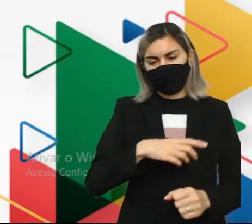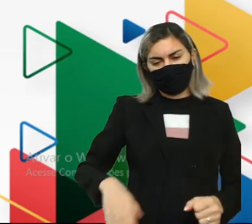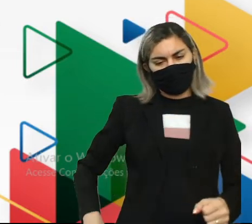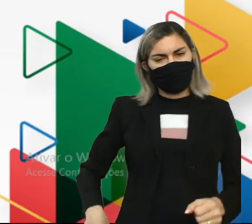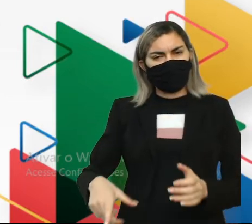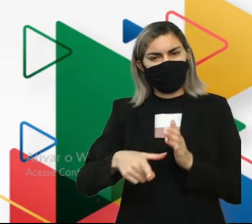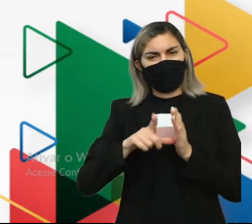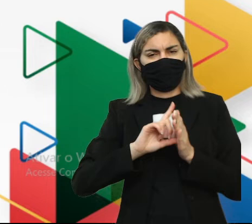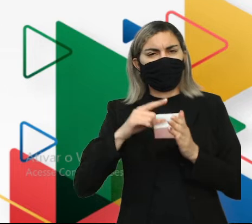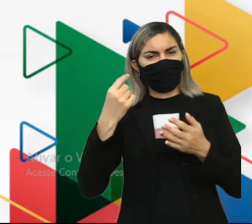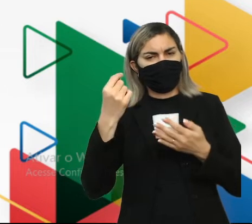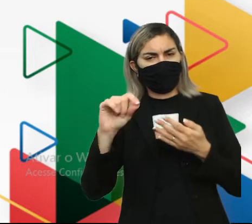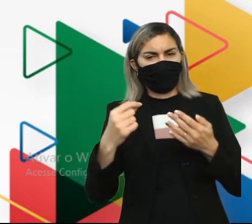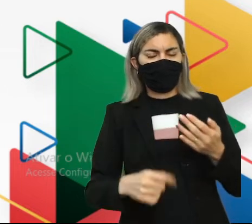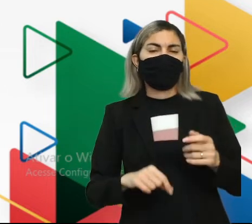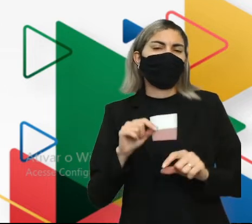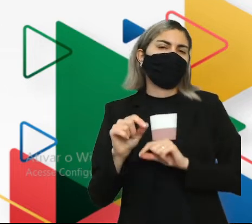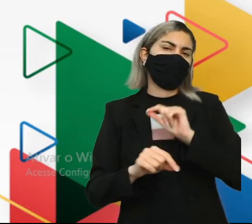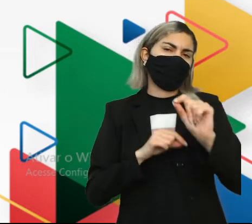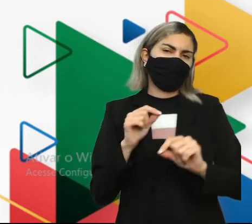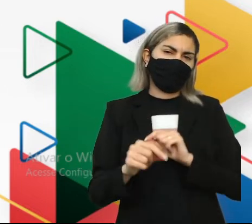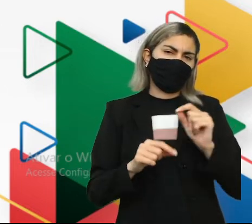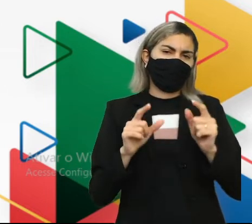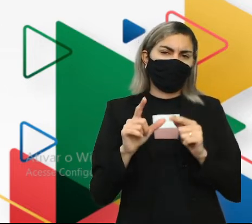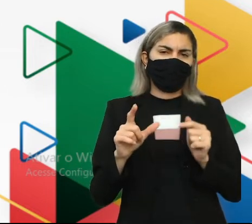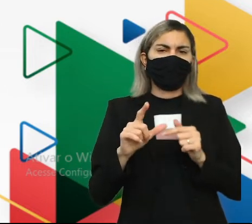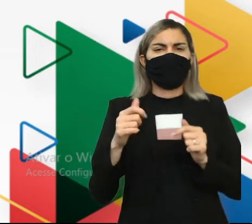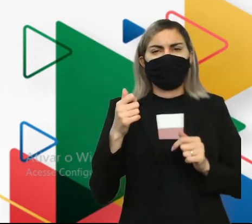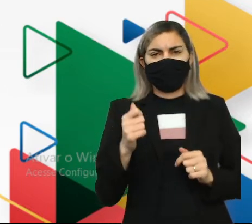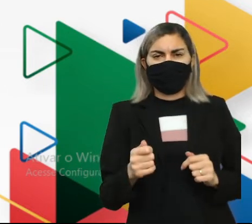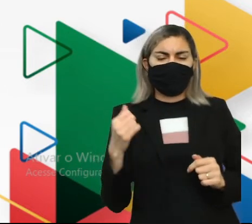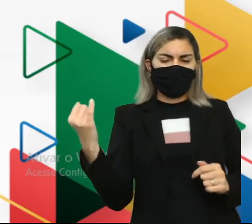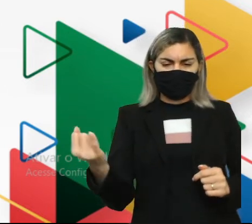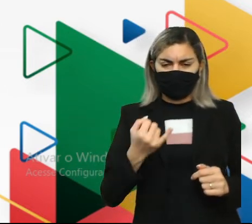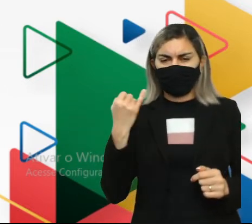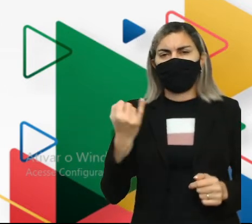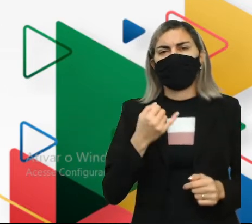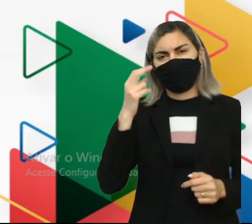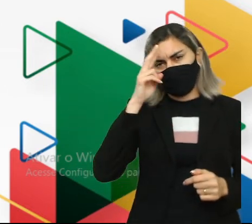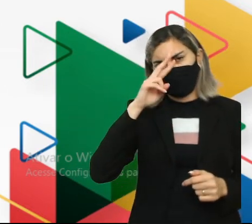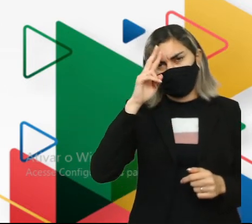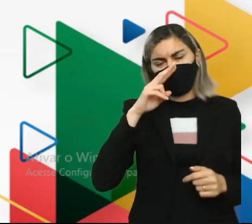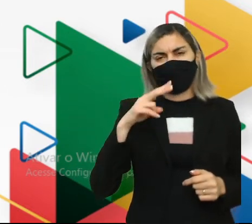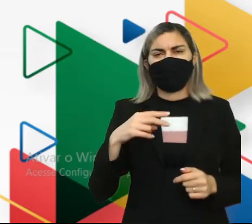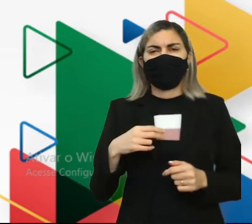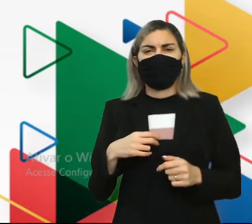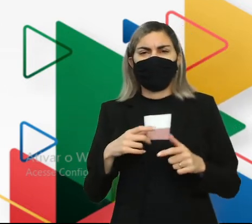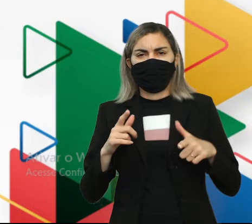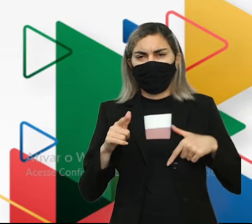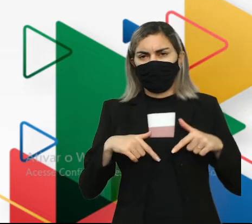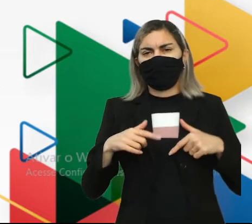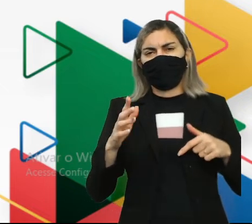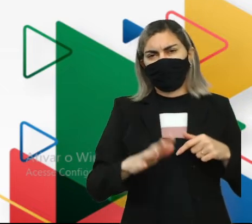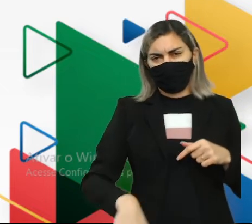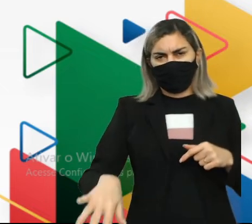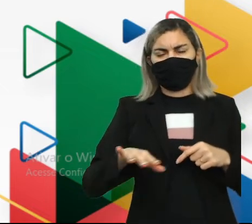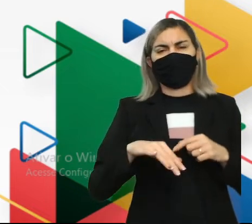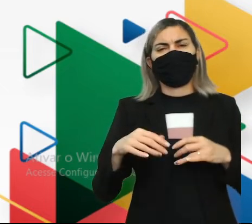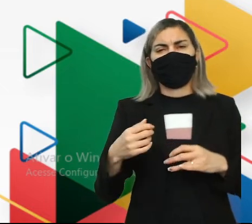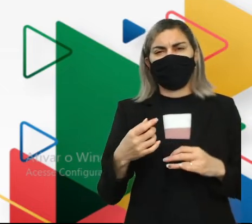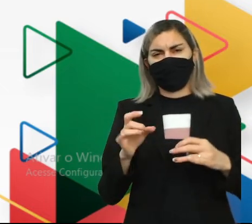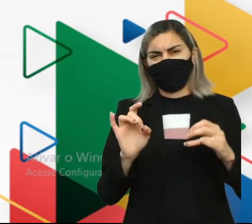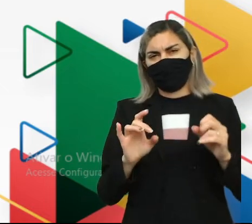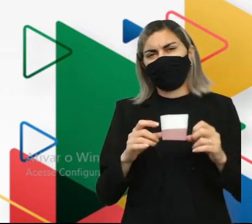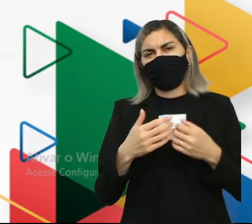podemos afirmar corretamente que o quê? Na letra A importância da história da civilização hebraica se expressa